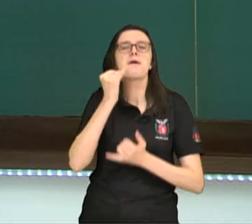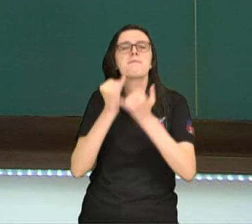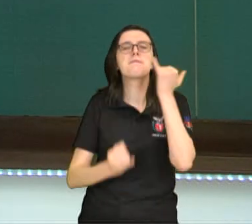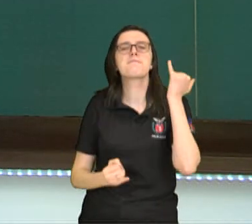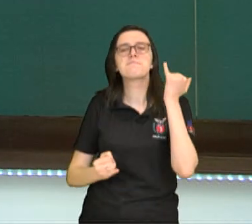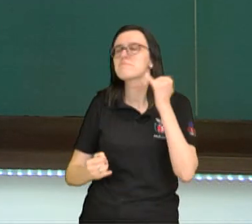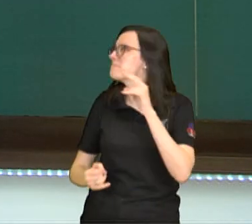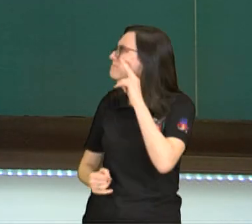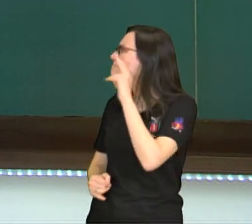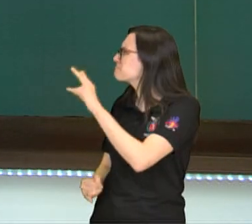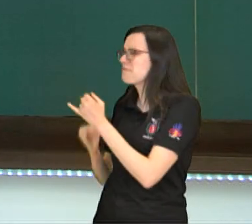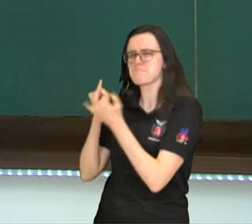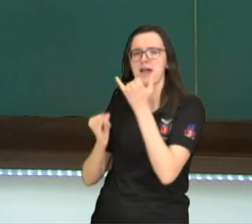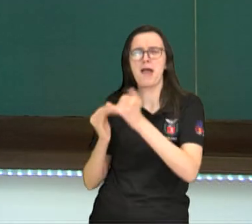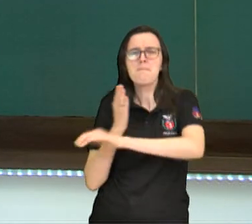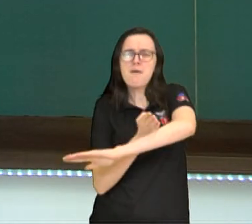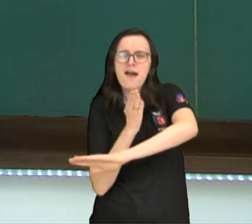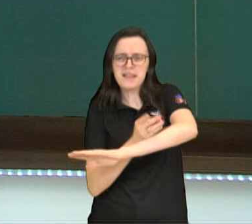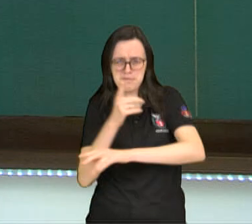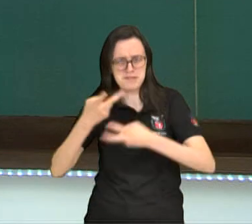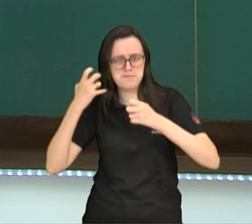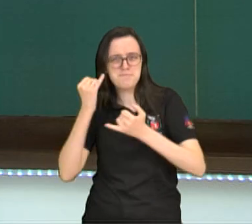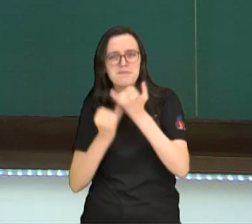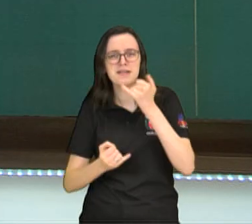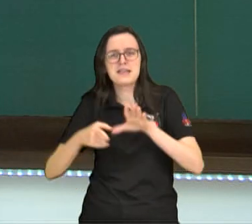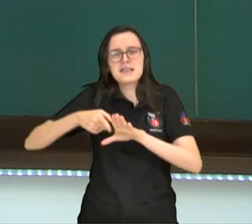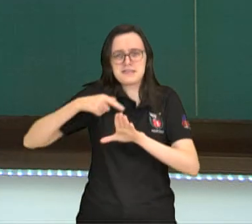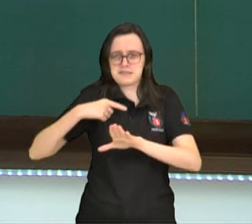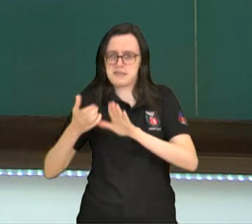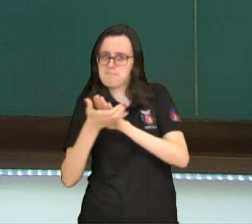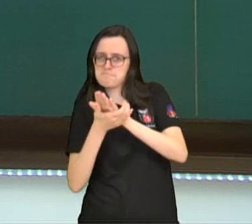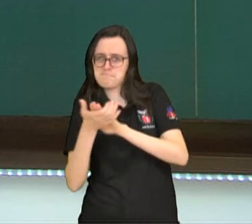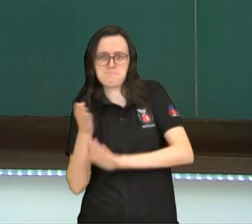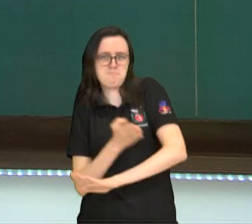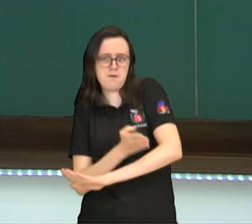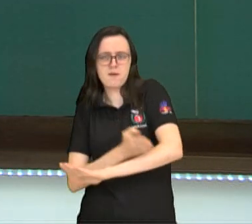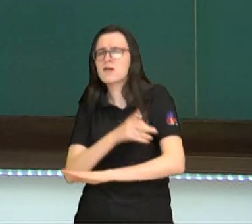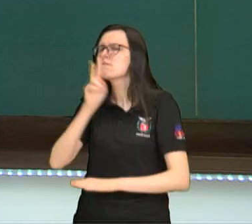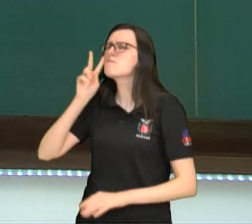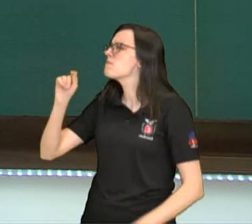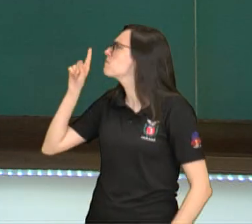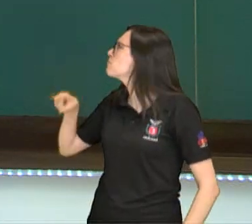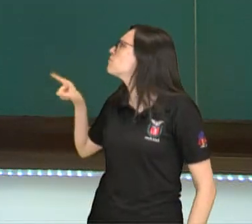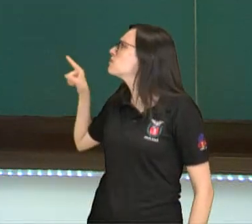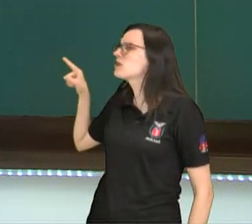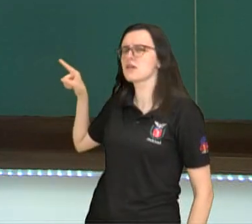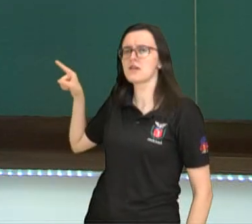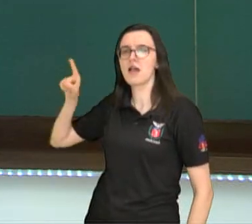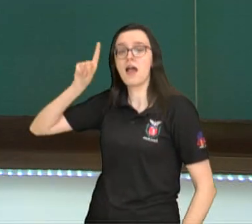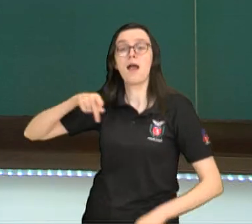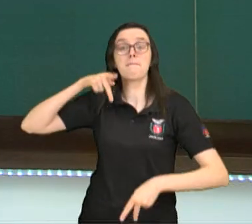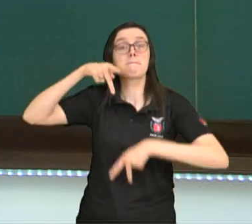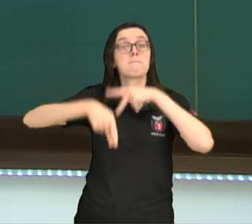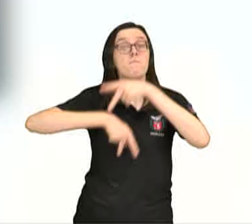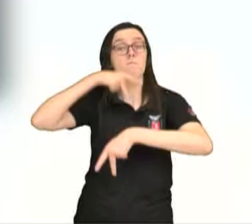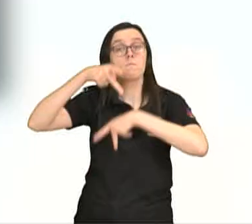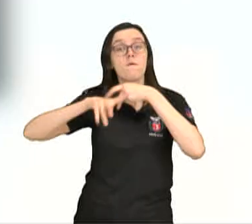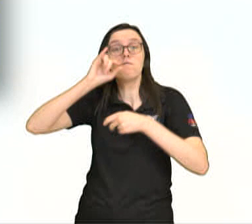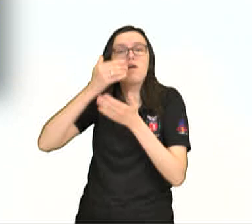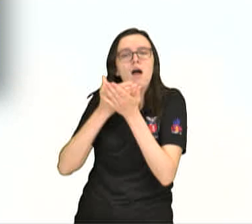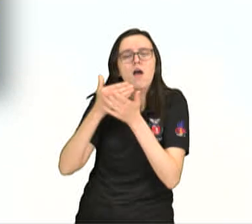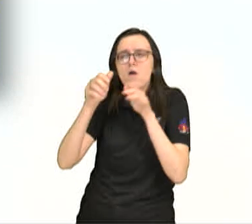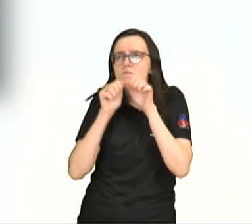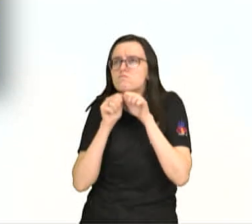mapa, aparentemente uma bota, né? E aqui o que a gente vê nessa Península Itálica? A gente vê os povos que vão ser os primeiros